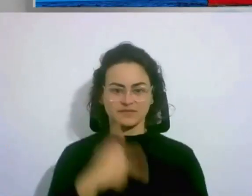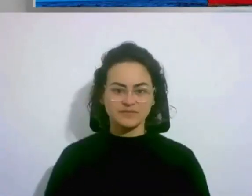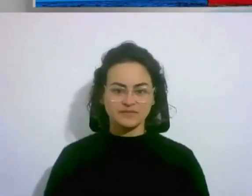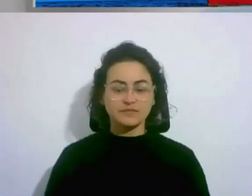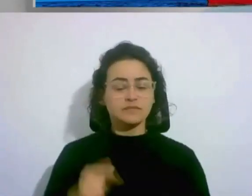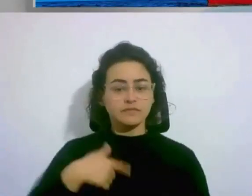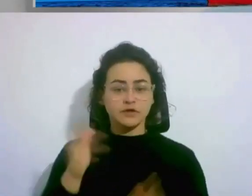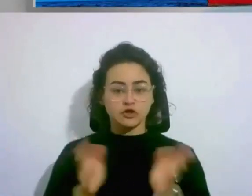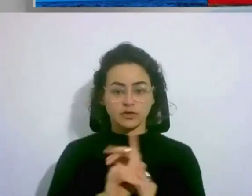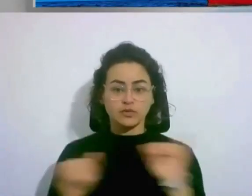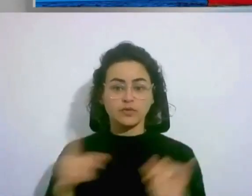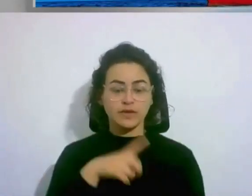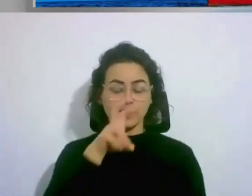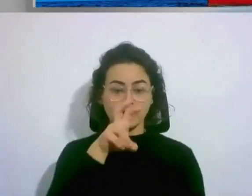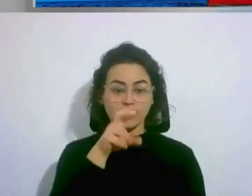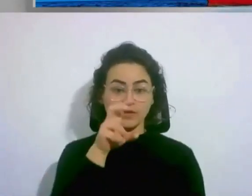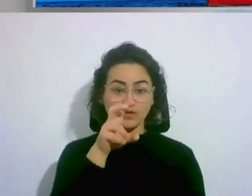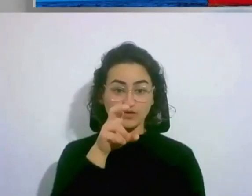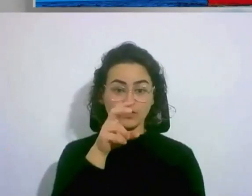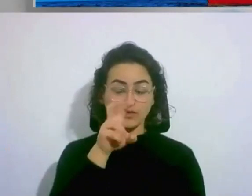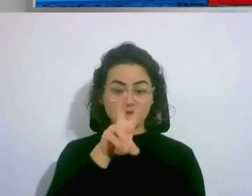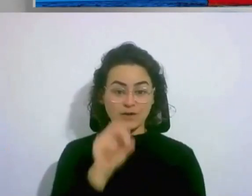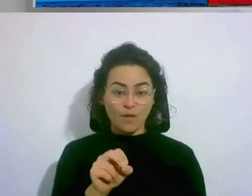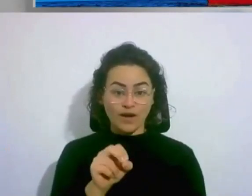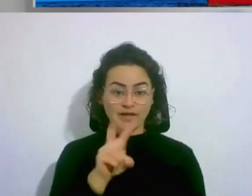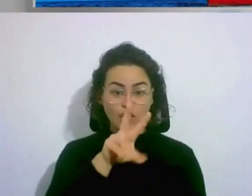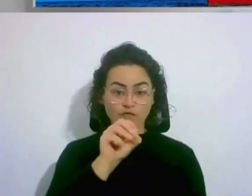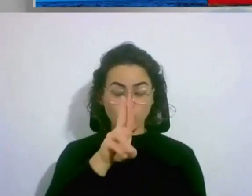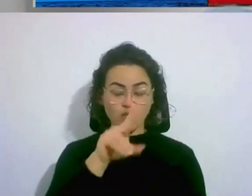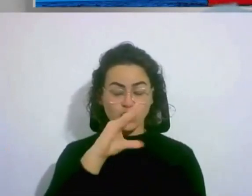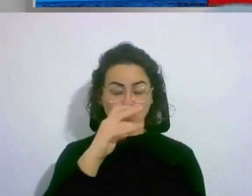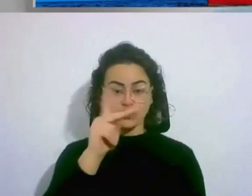nós ainda temos mais um voucher para sortear aqui, são